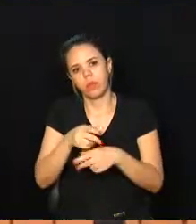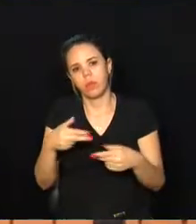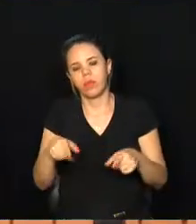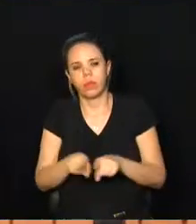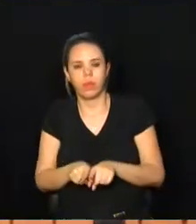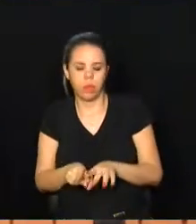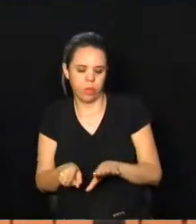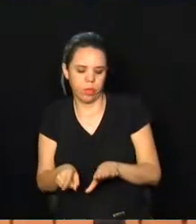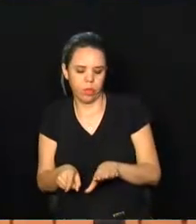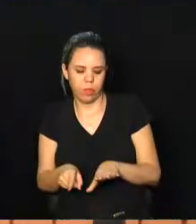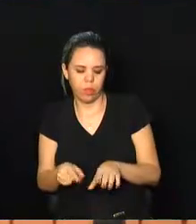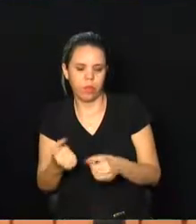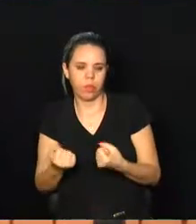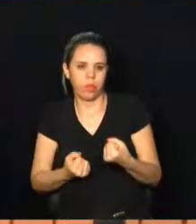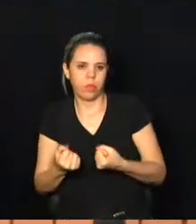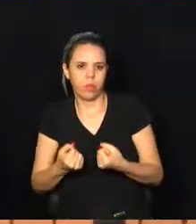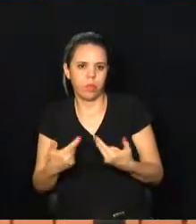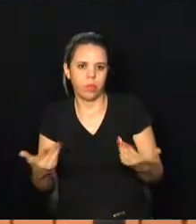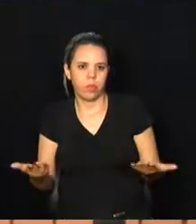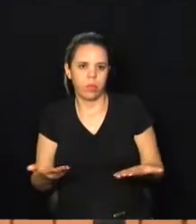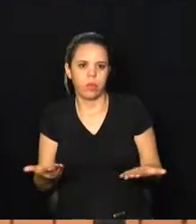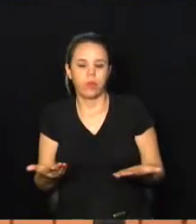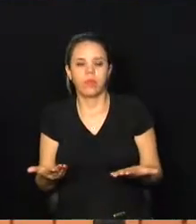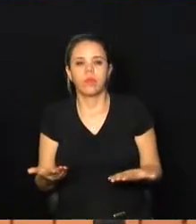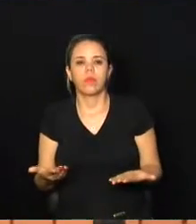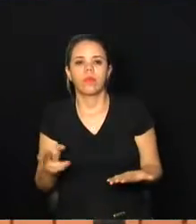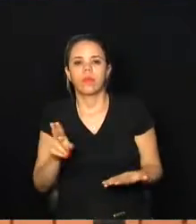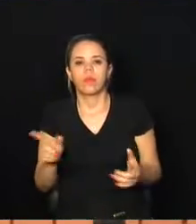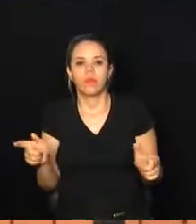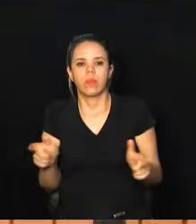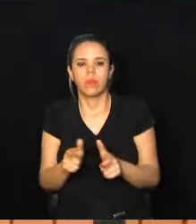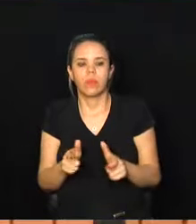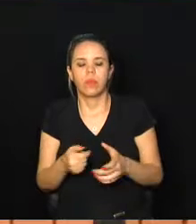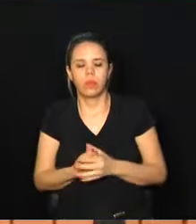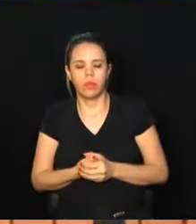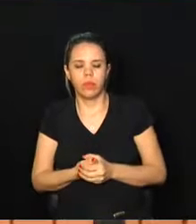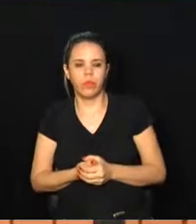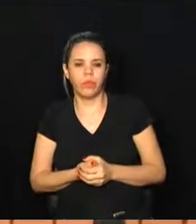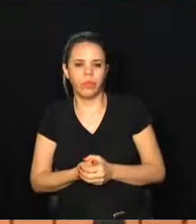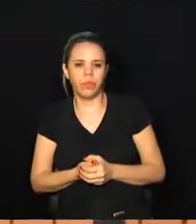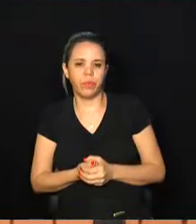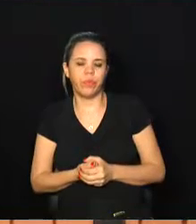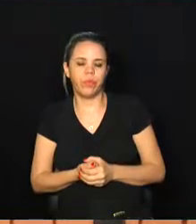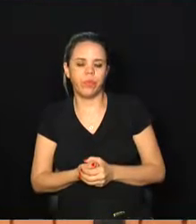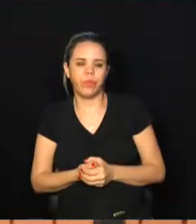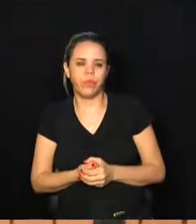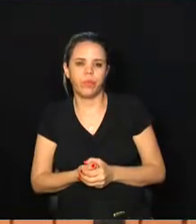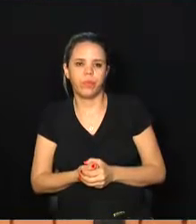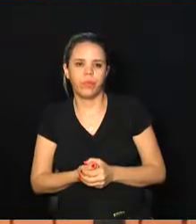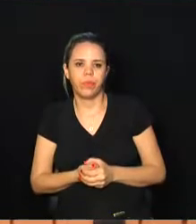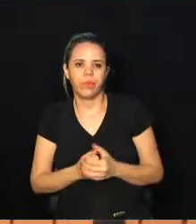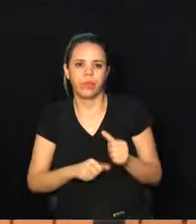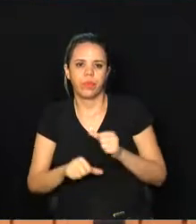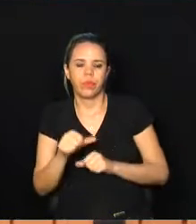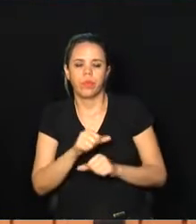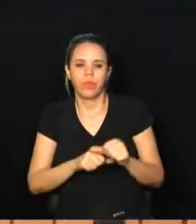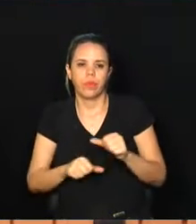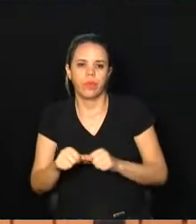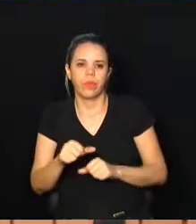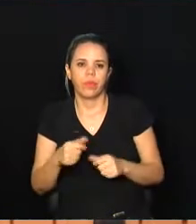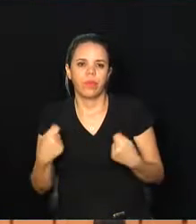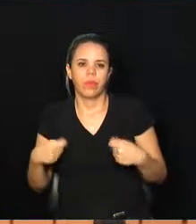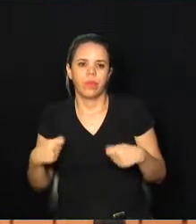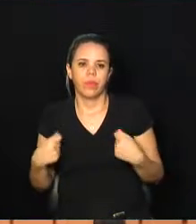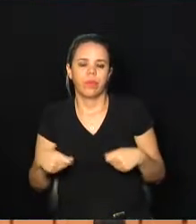parte de veículos, né, que hoje se usa menos. Então, essas mudanças, a gente